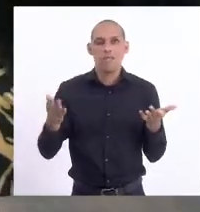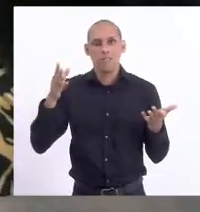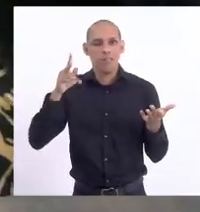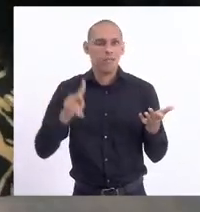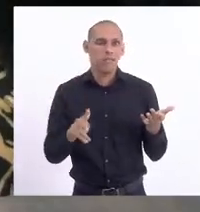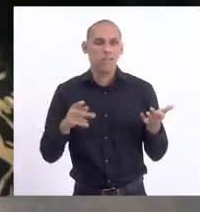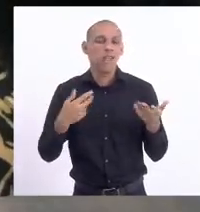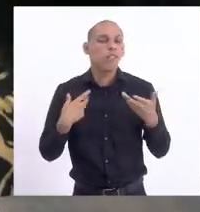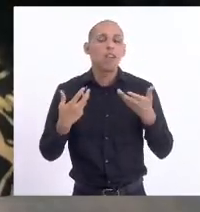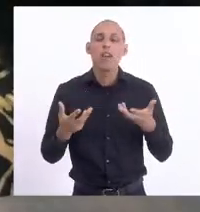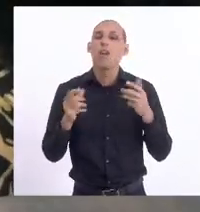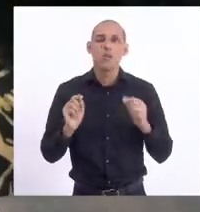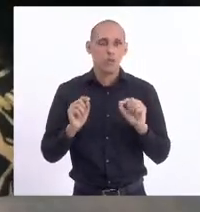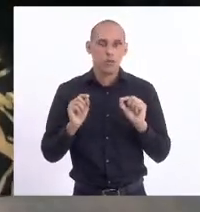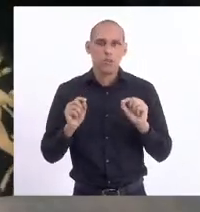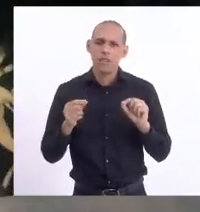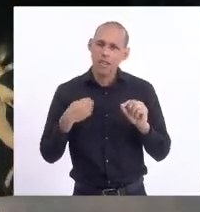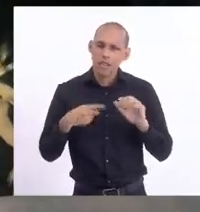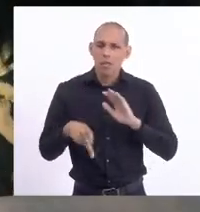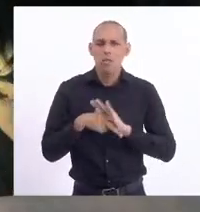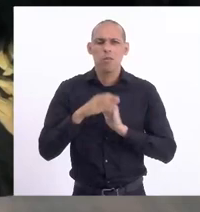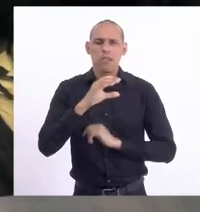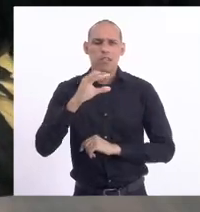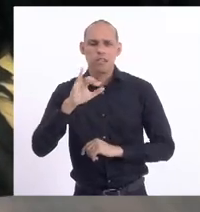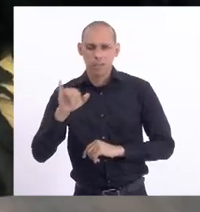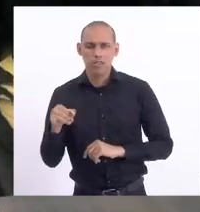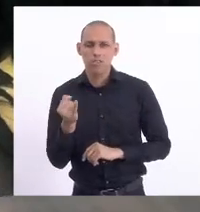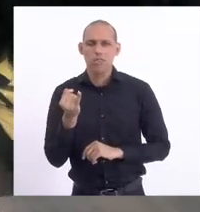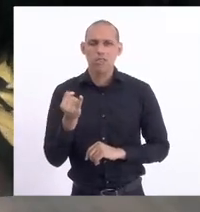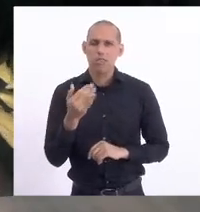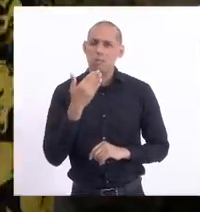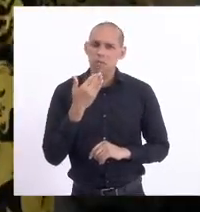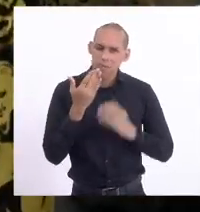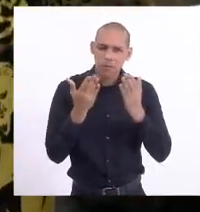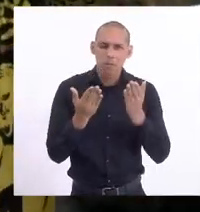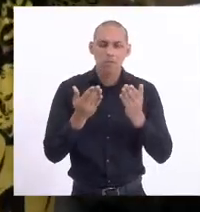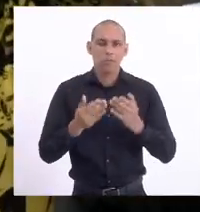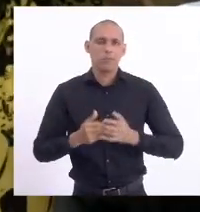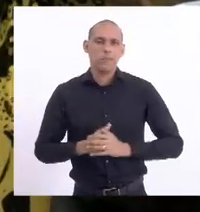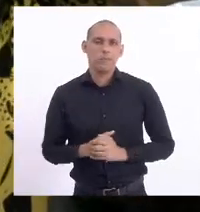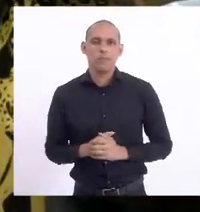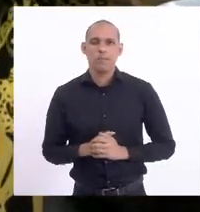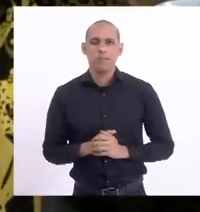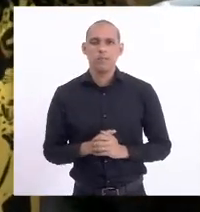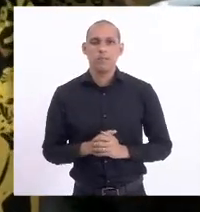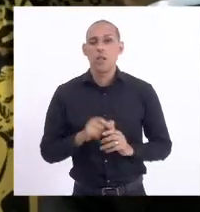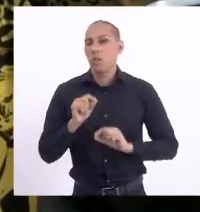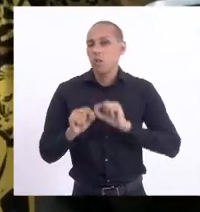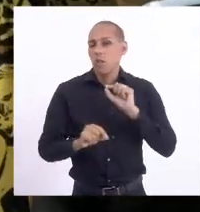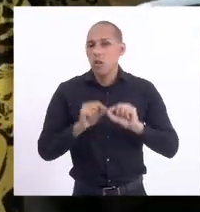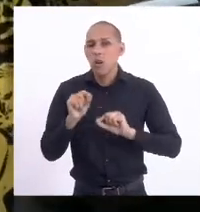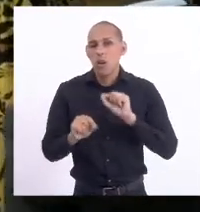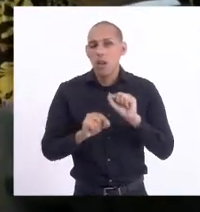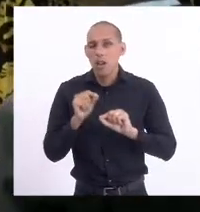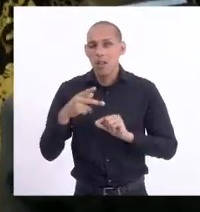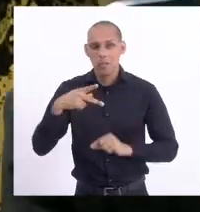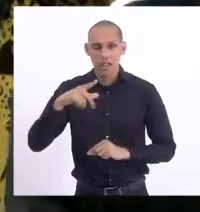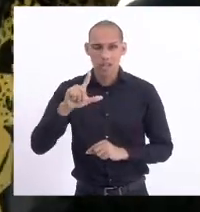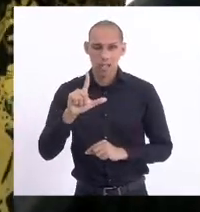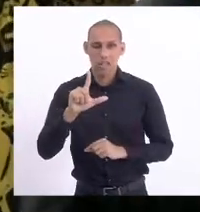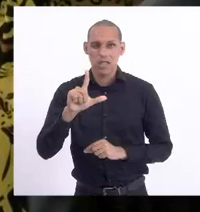que eu queria solicitar como membro da CCJ, Vossa Excelência, era que nenhum desses